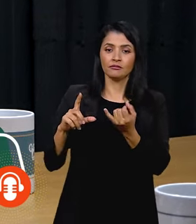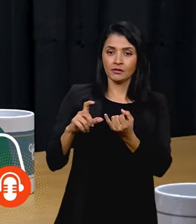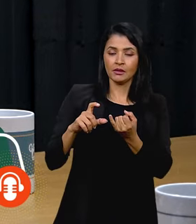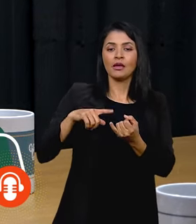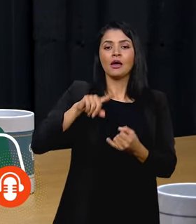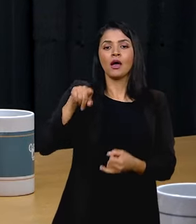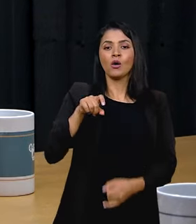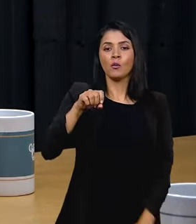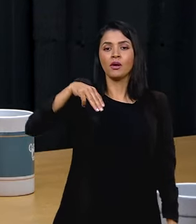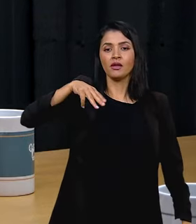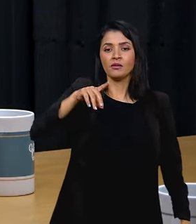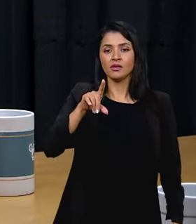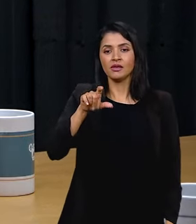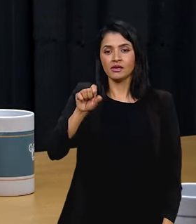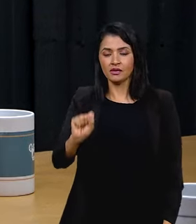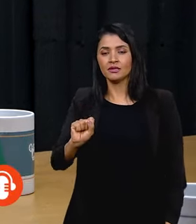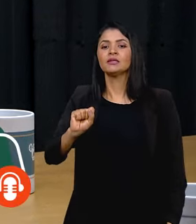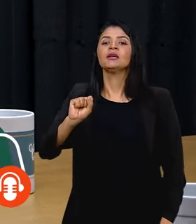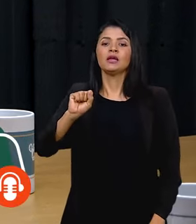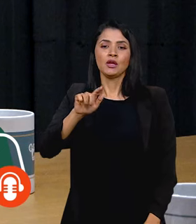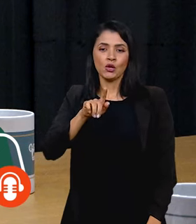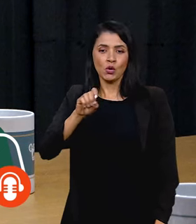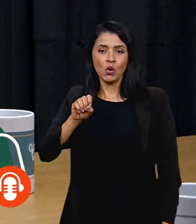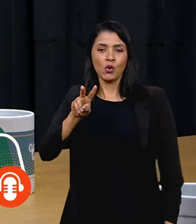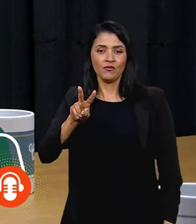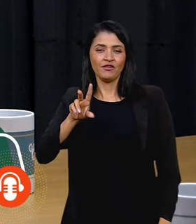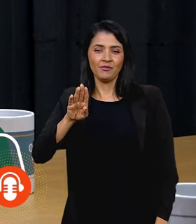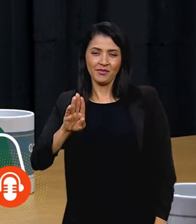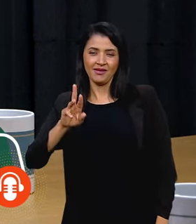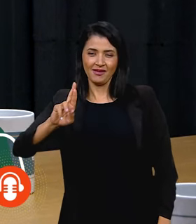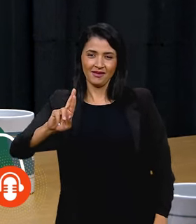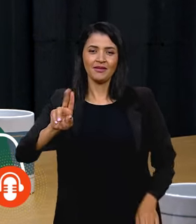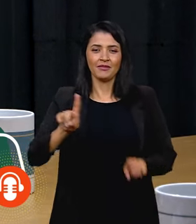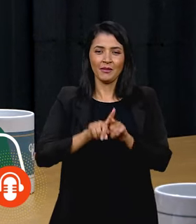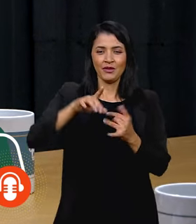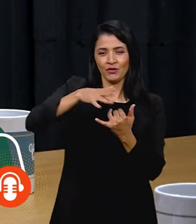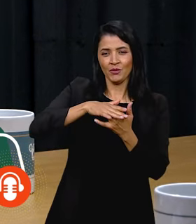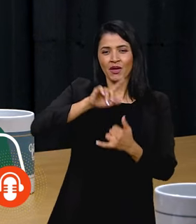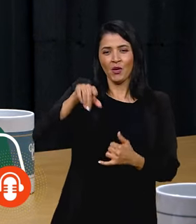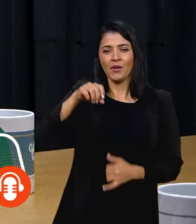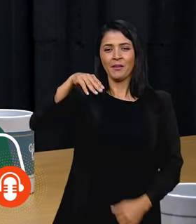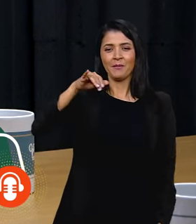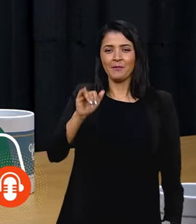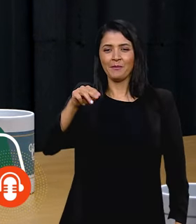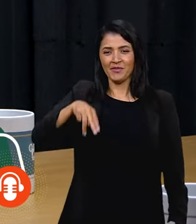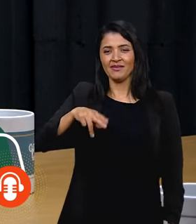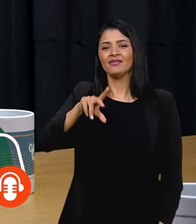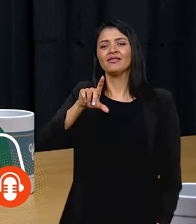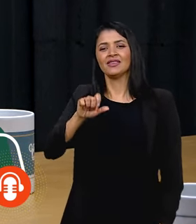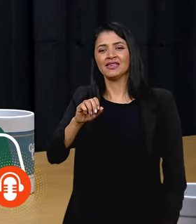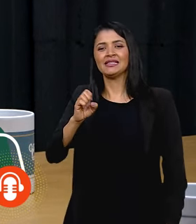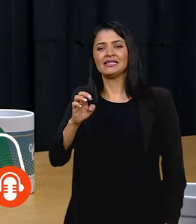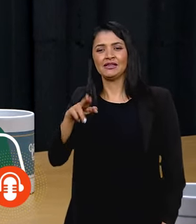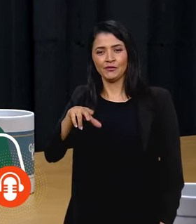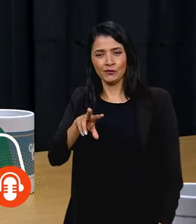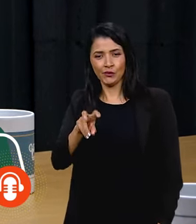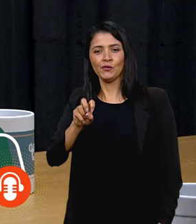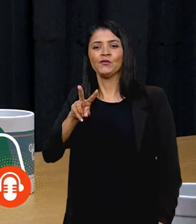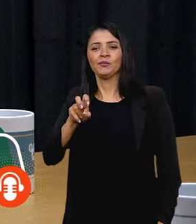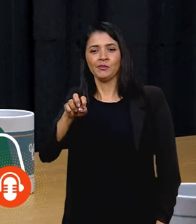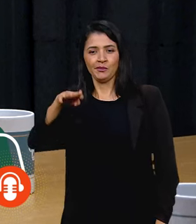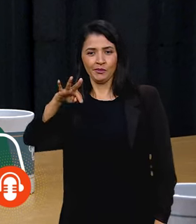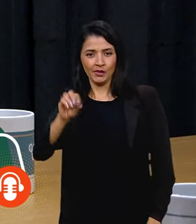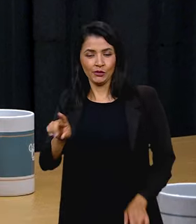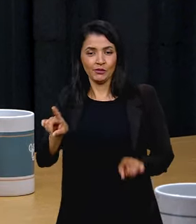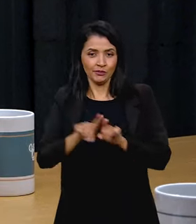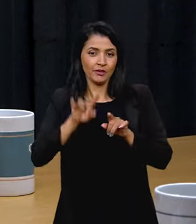Estamos também no Instagram pelo @md goov BR no YouTube @m desenvolvimento e